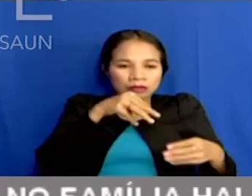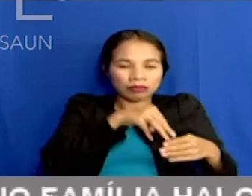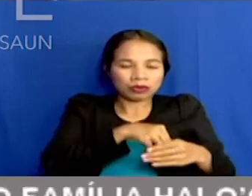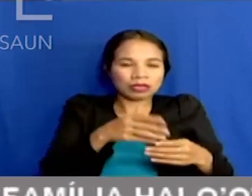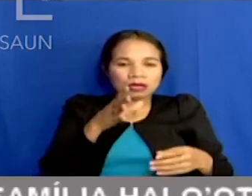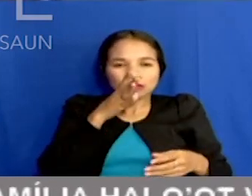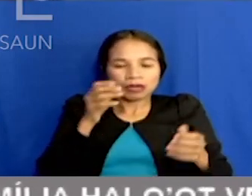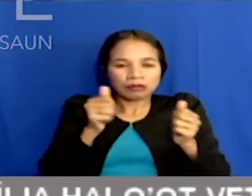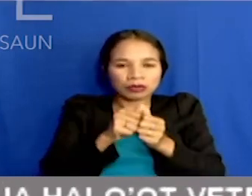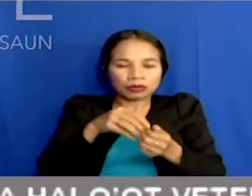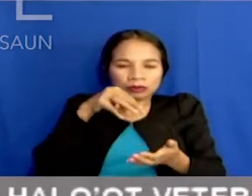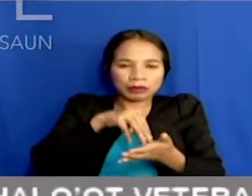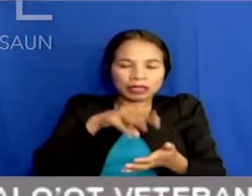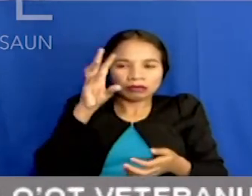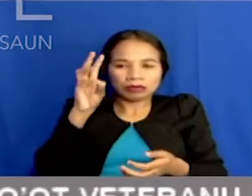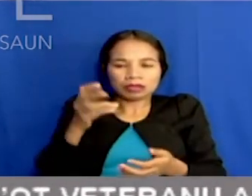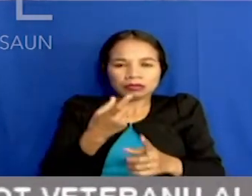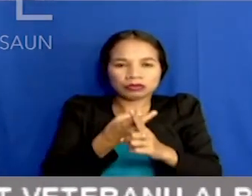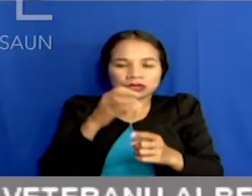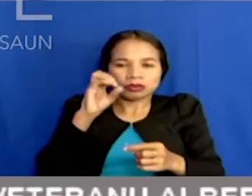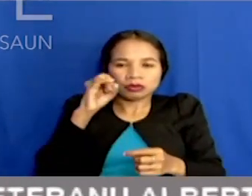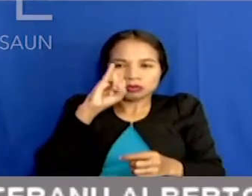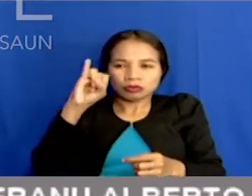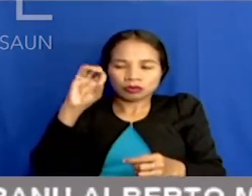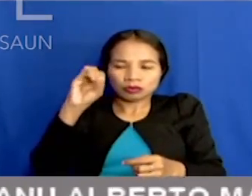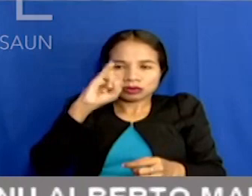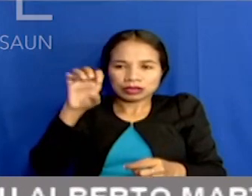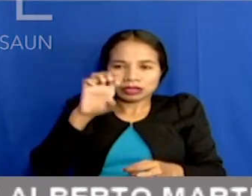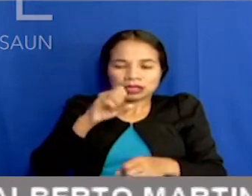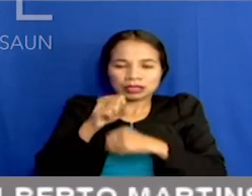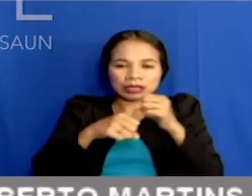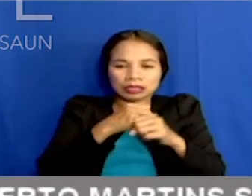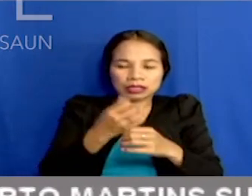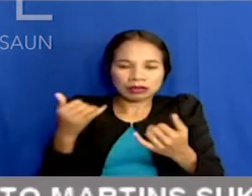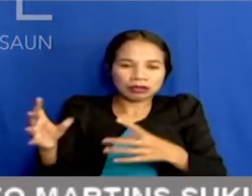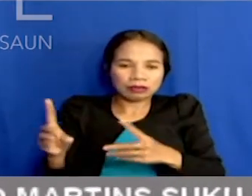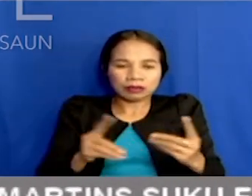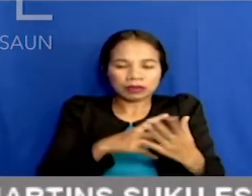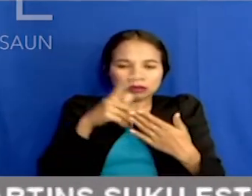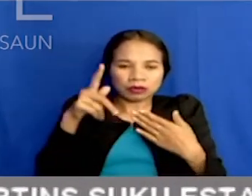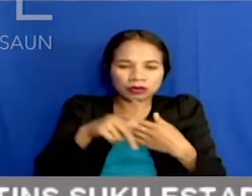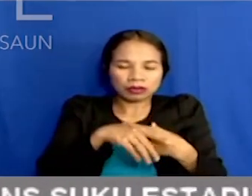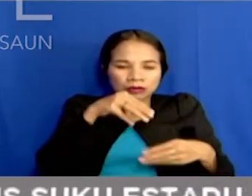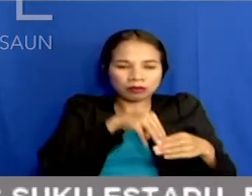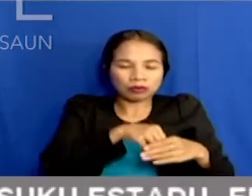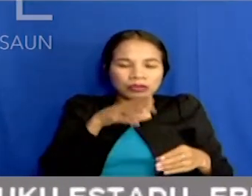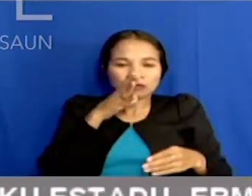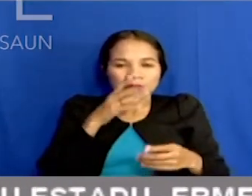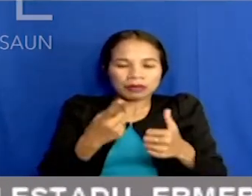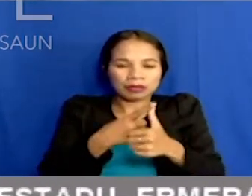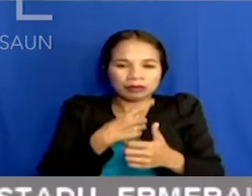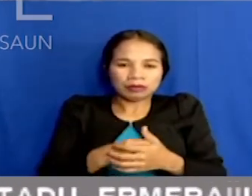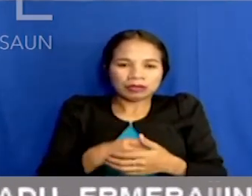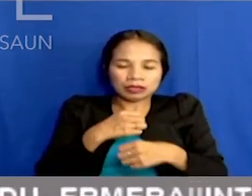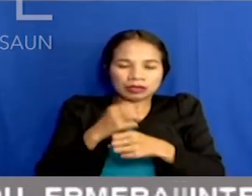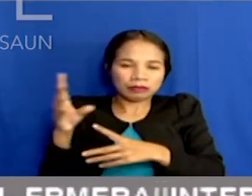hamutuk milhão nang resim, husi orçamento geral estado tinang nem. Implementação programa Bolsa da Mãe, etapa da Hulukne